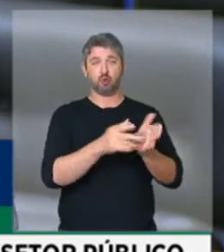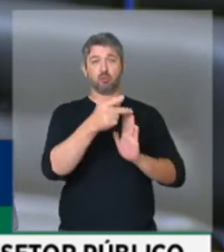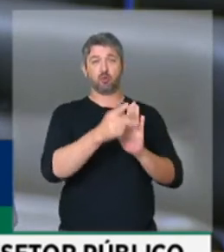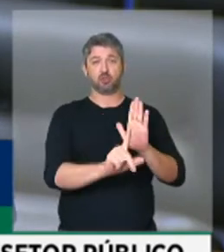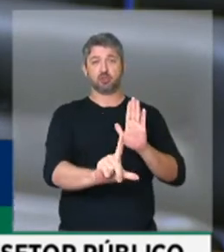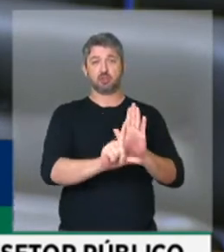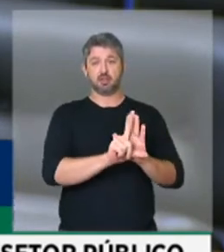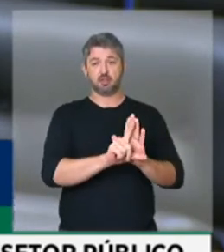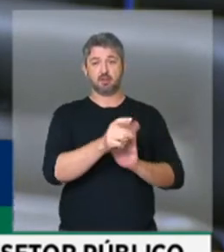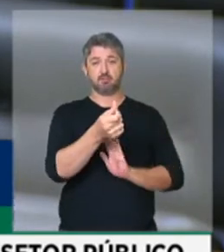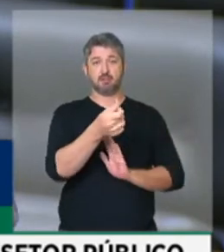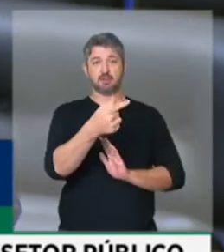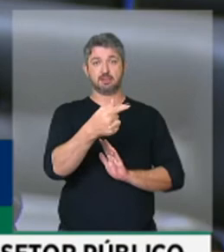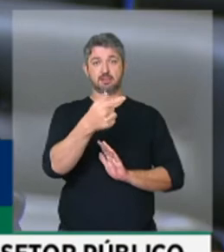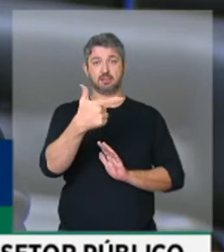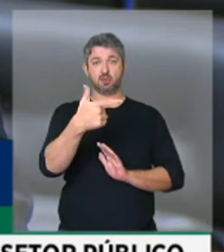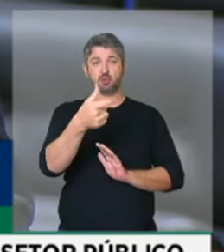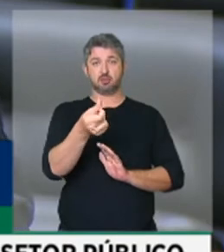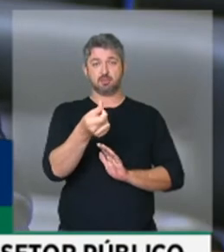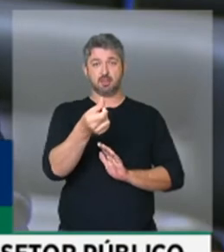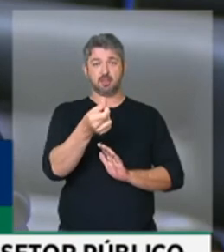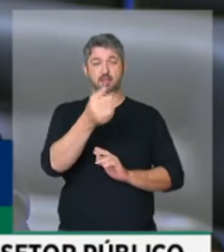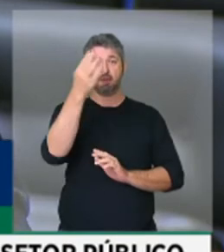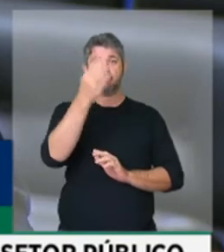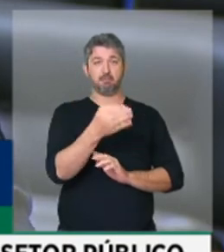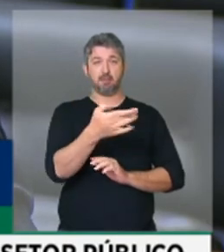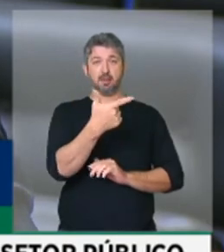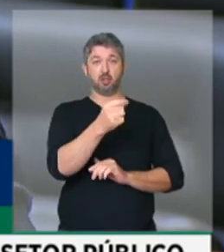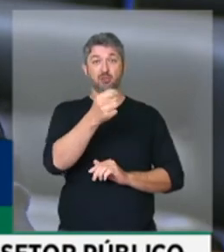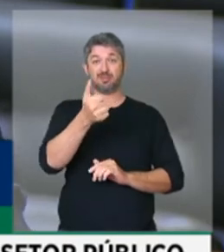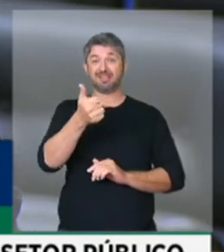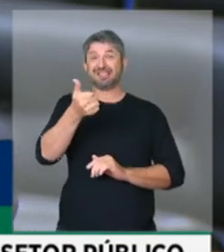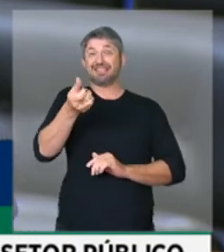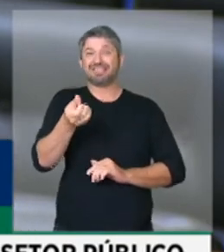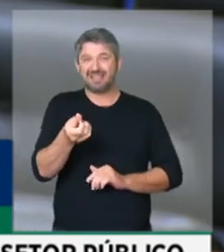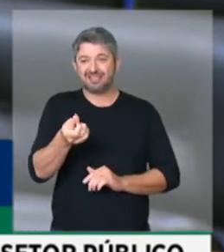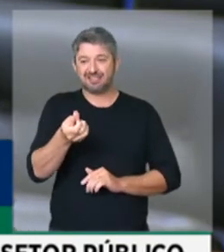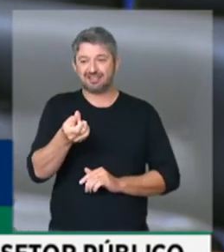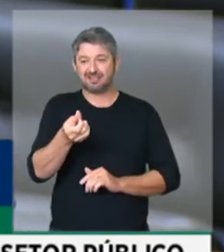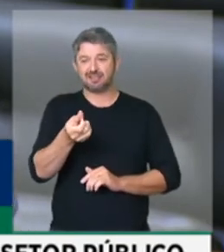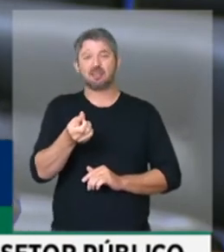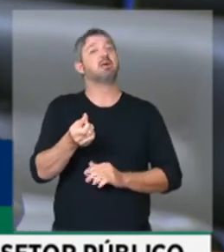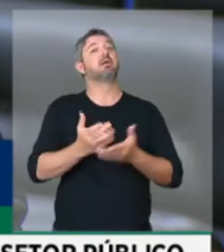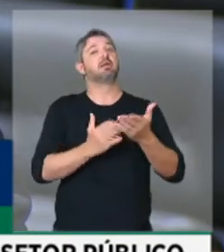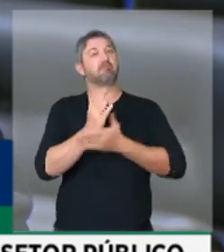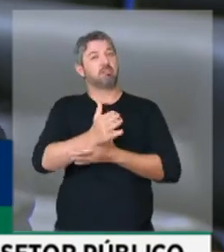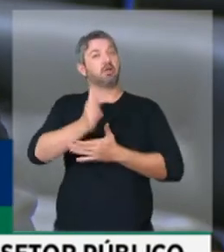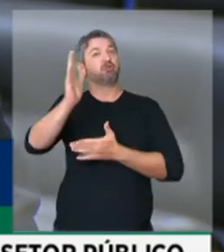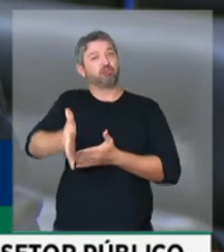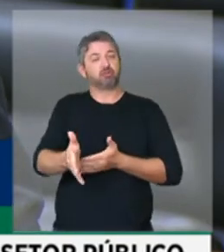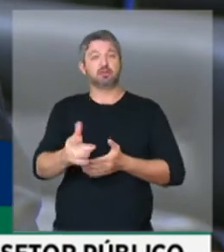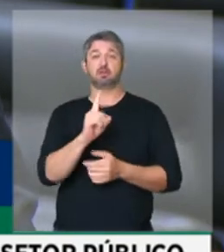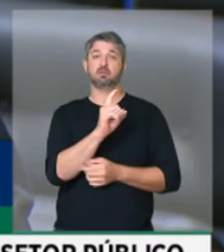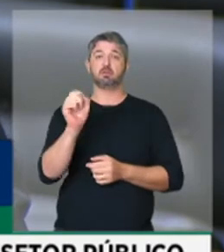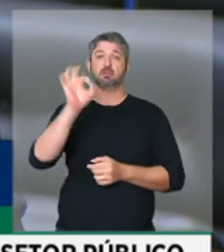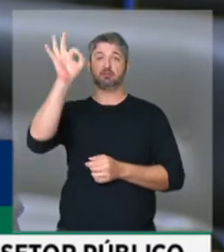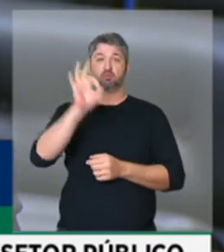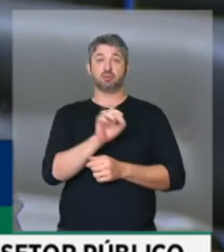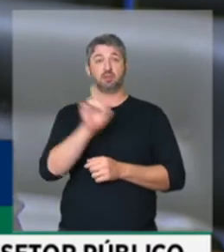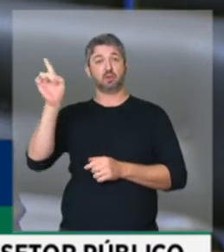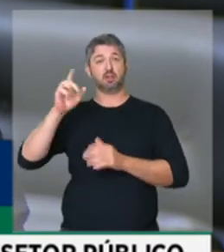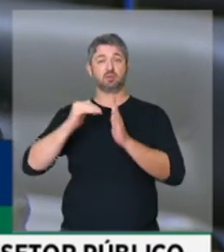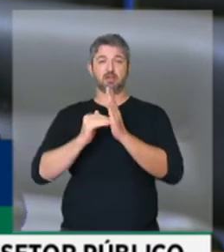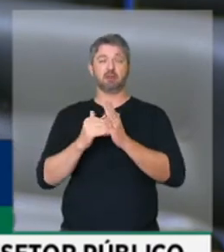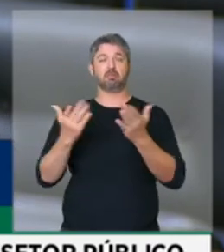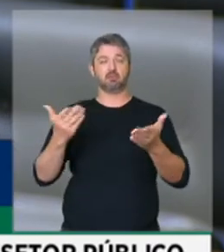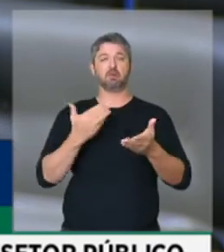lei 6726 de 2016, que foi aprovado, como eu disse, por unanimidade no Senado da República. Então,